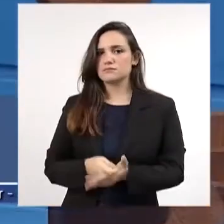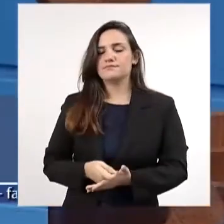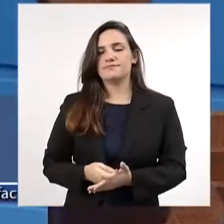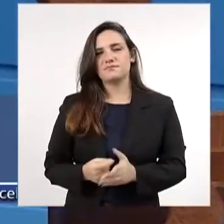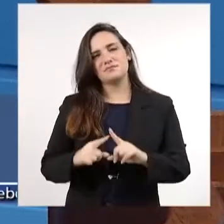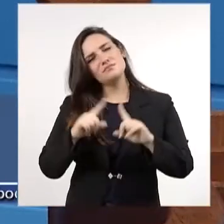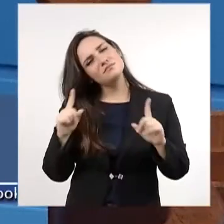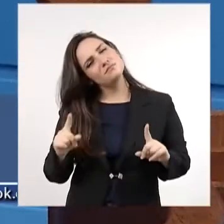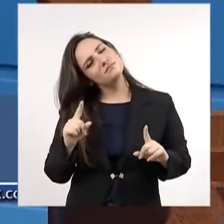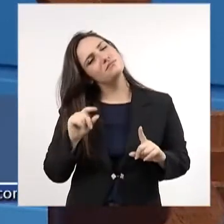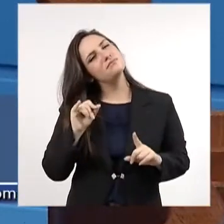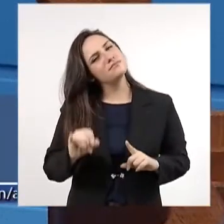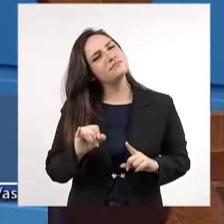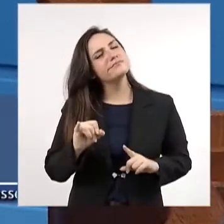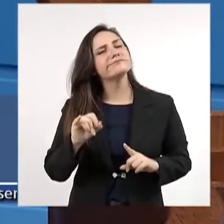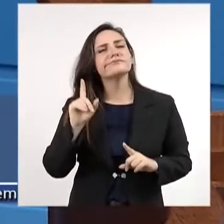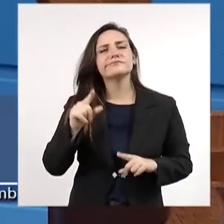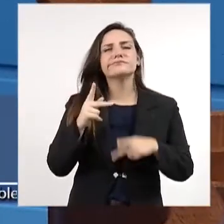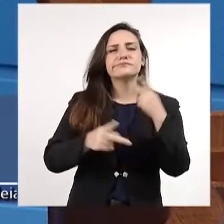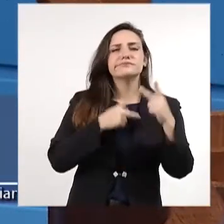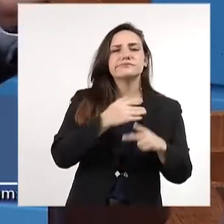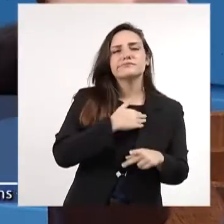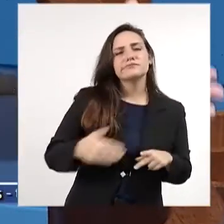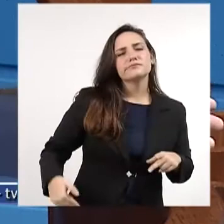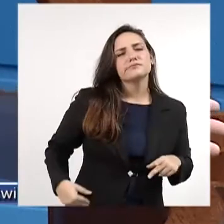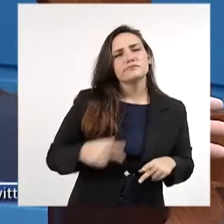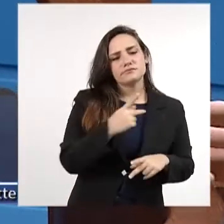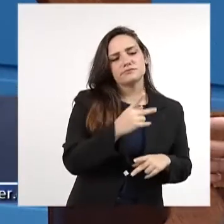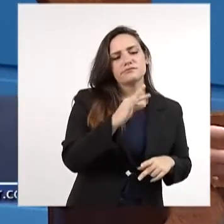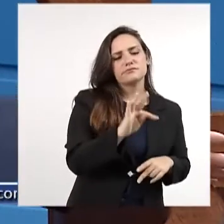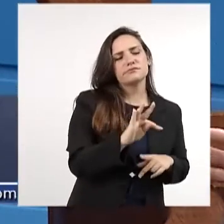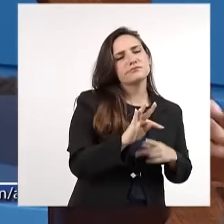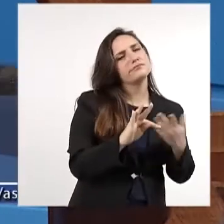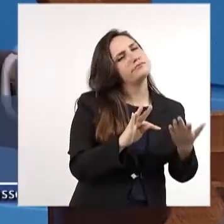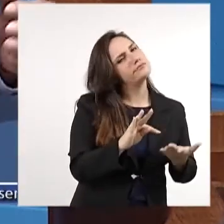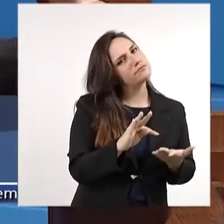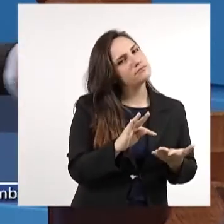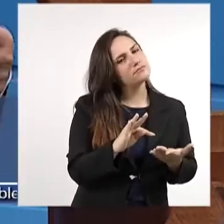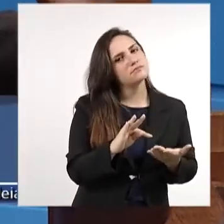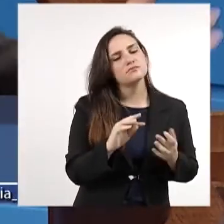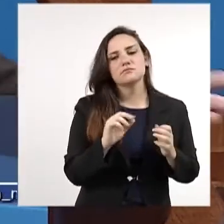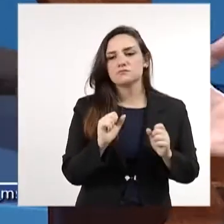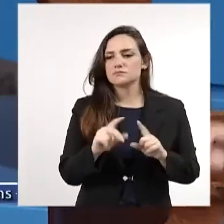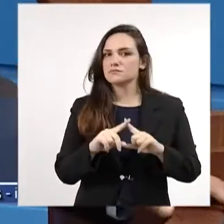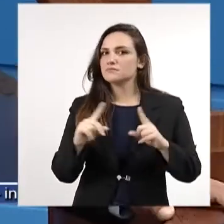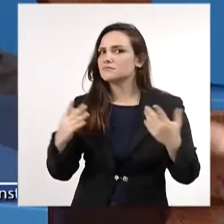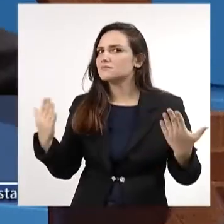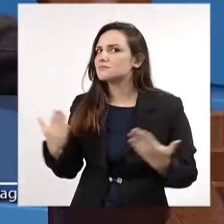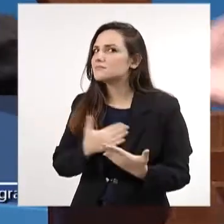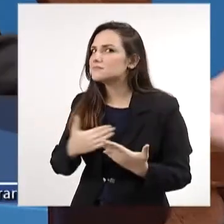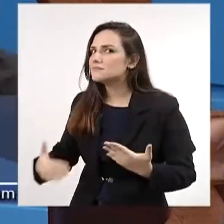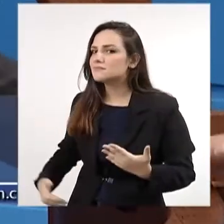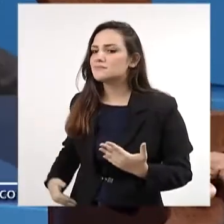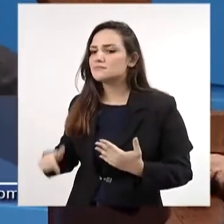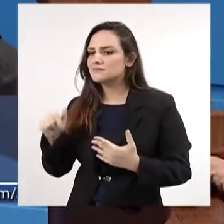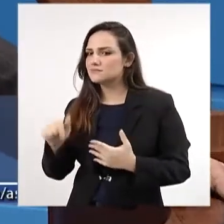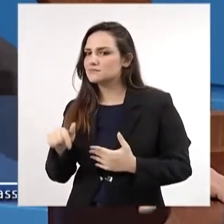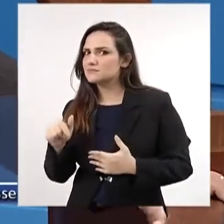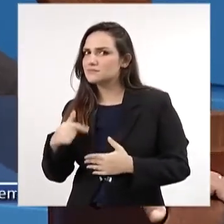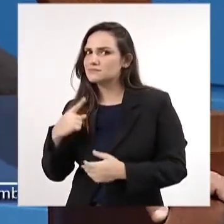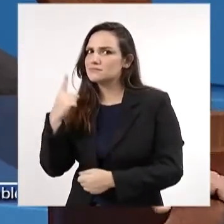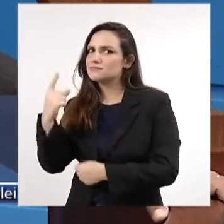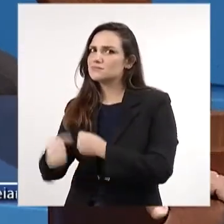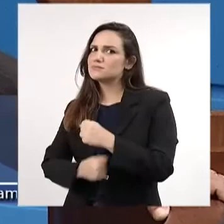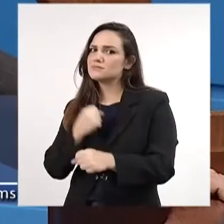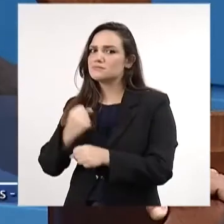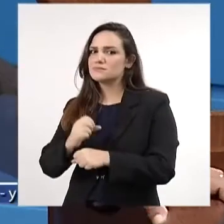PT e não falar de um ano, do que vem acontecendo já nesse governo, que só não vê quem quer. Eu não